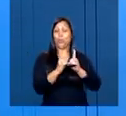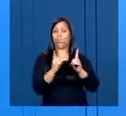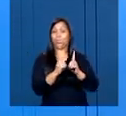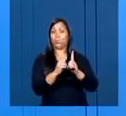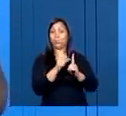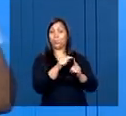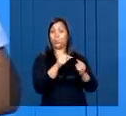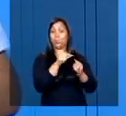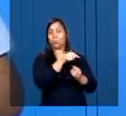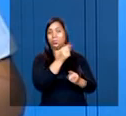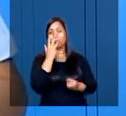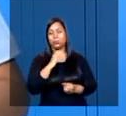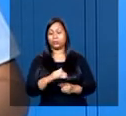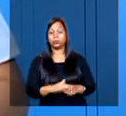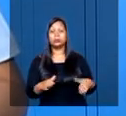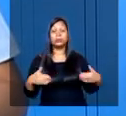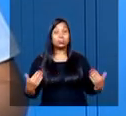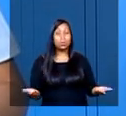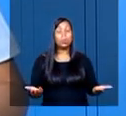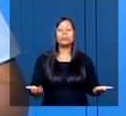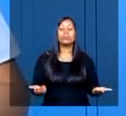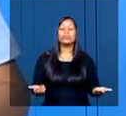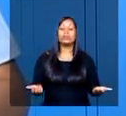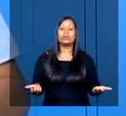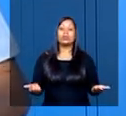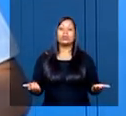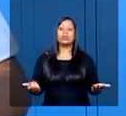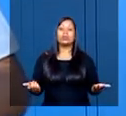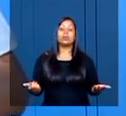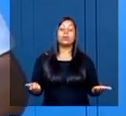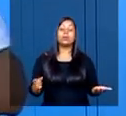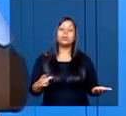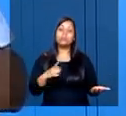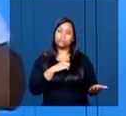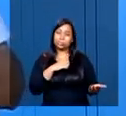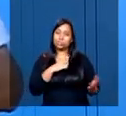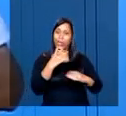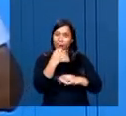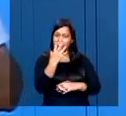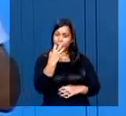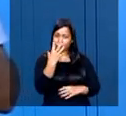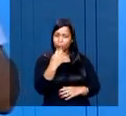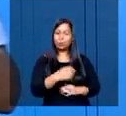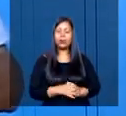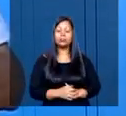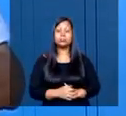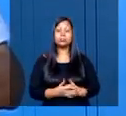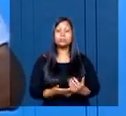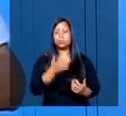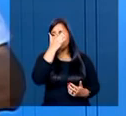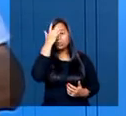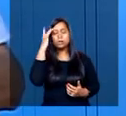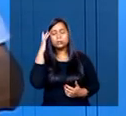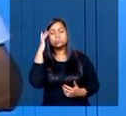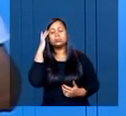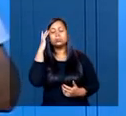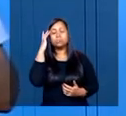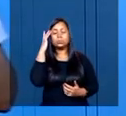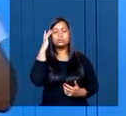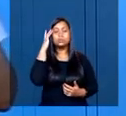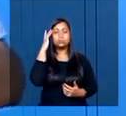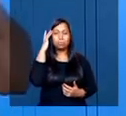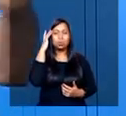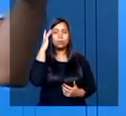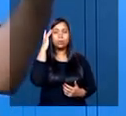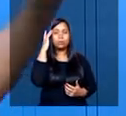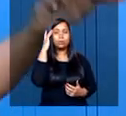a essa criança, né? Então, então a gente tem a filmagem hoje atendido assim. Aí o pessoal da psi, né, o